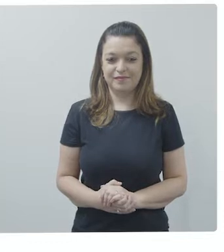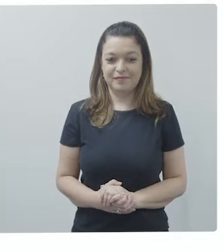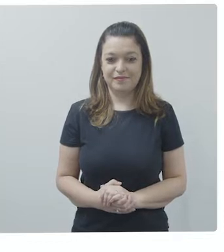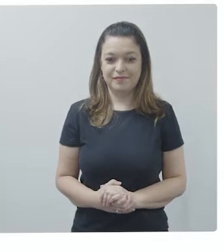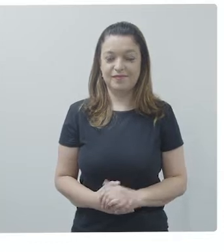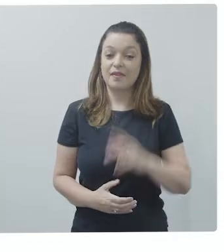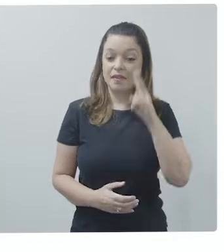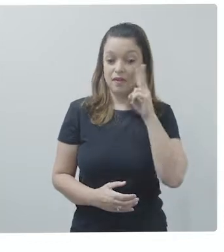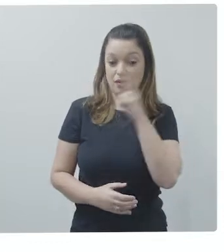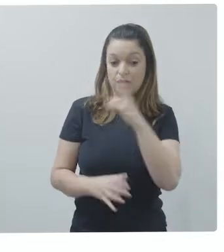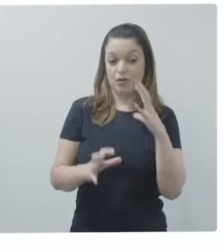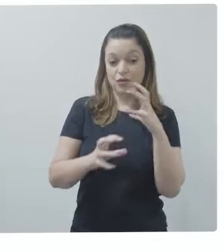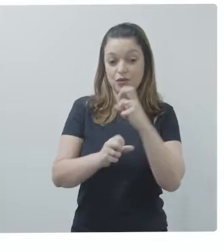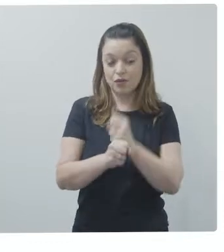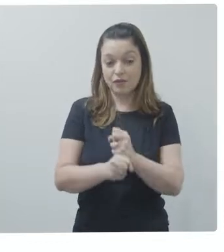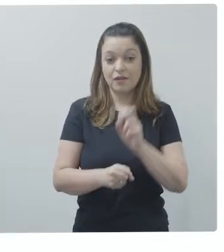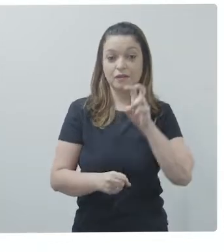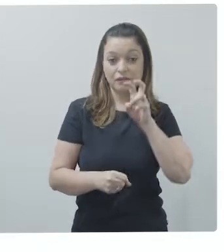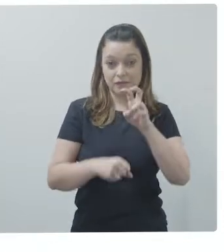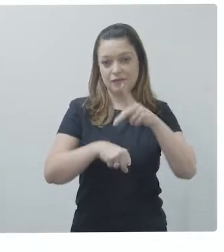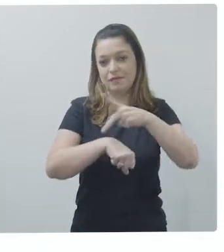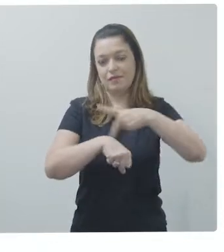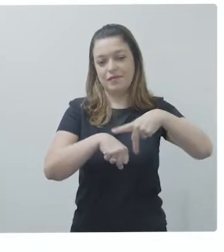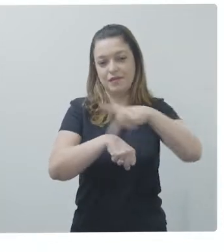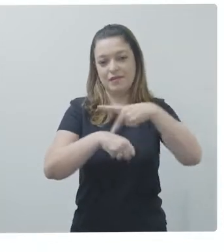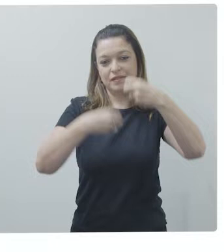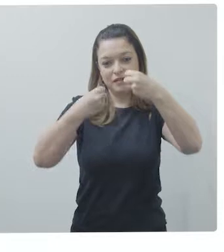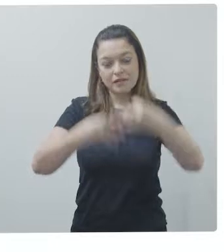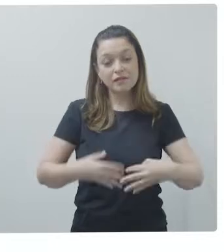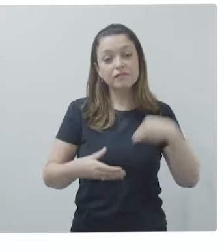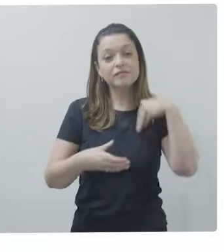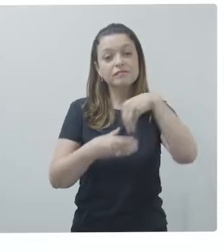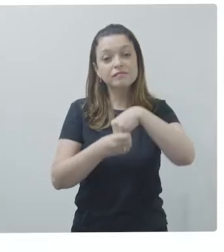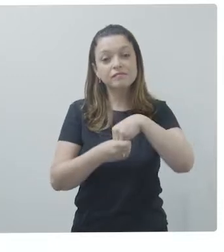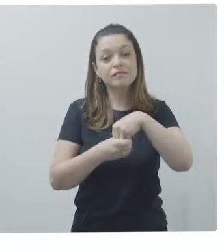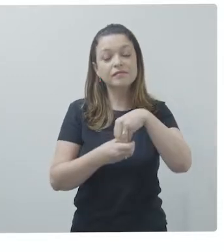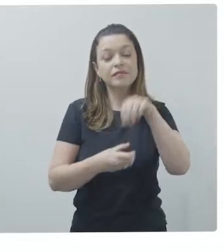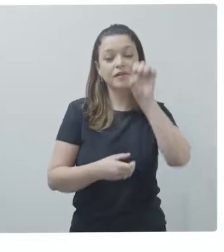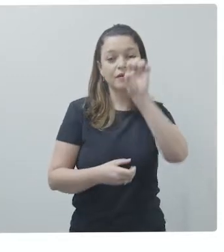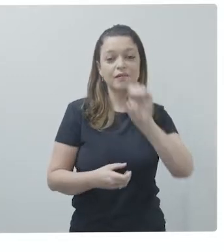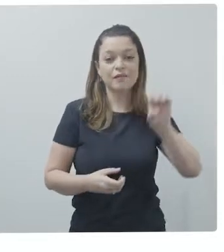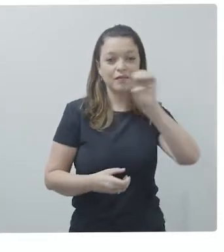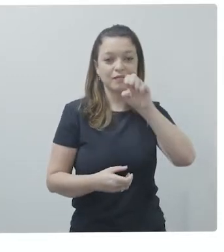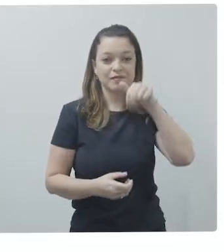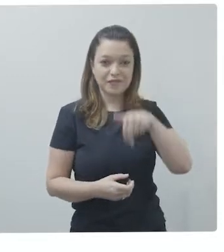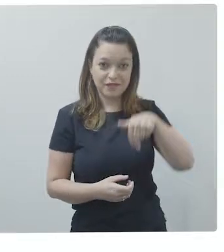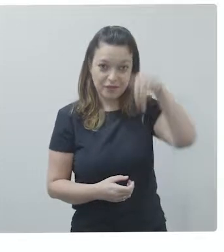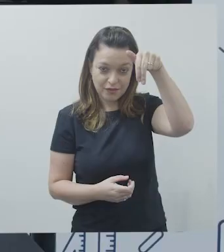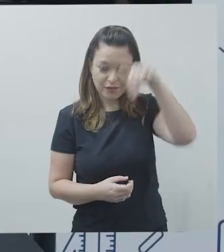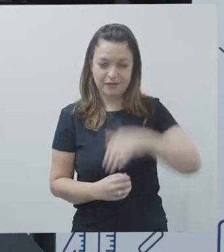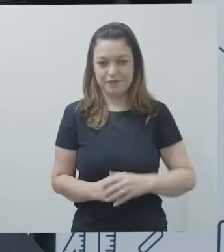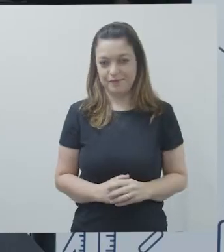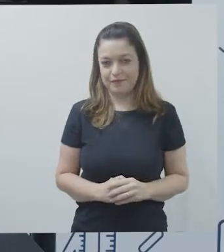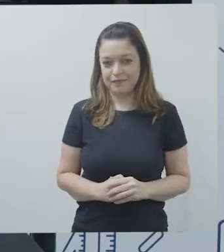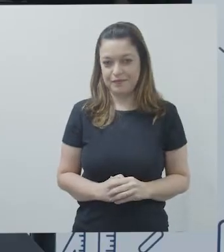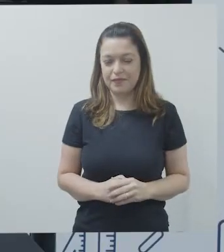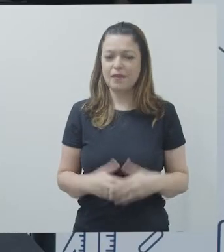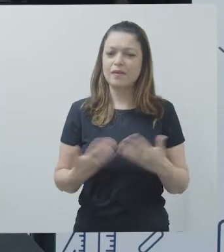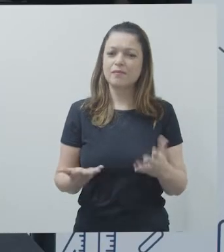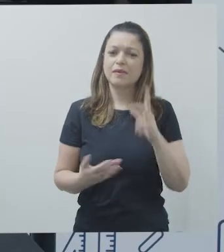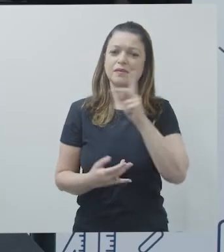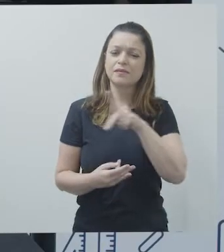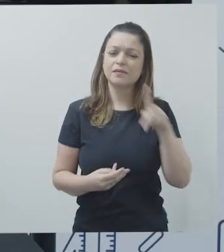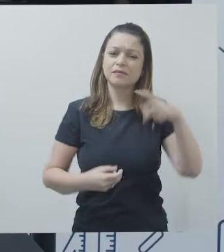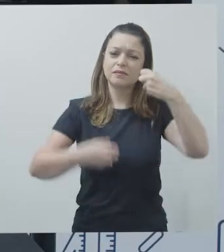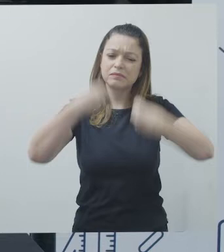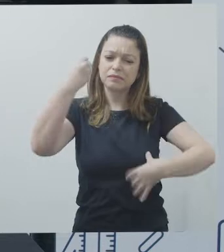a Suécia, esses que são os países que fazem parte da região nórdica. Mas professor, você está aí